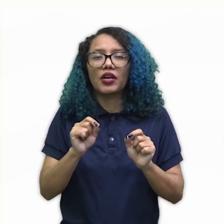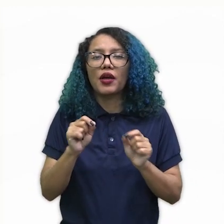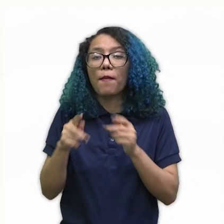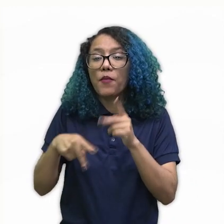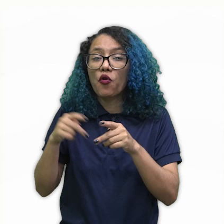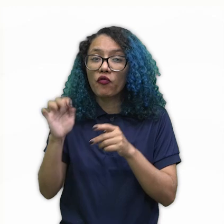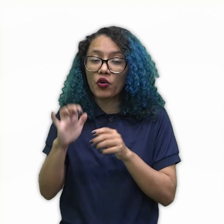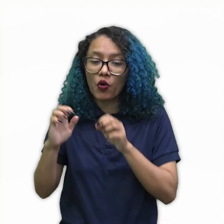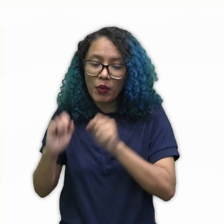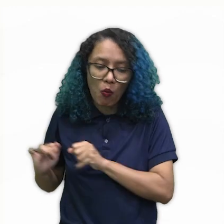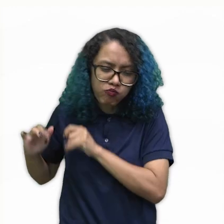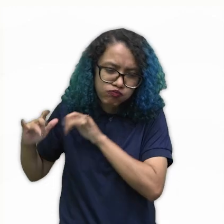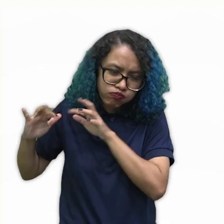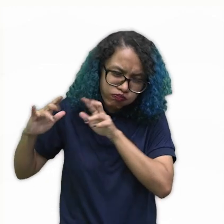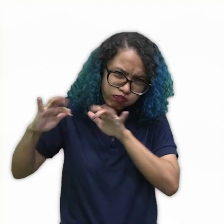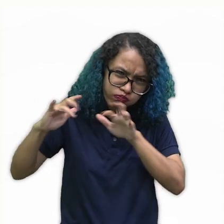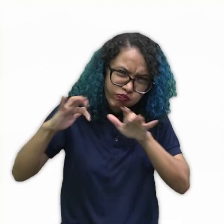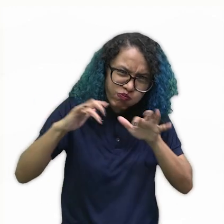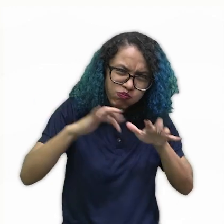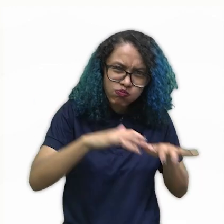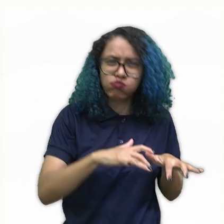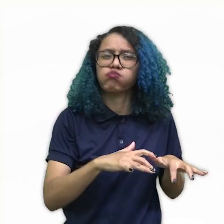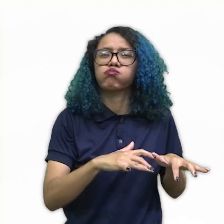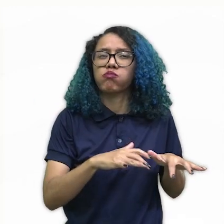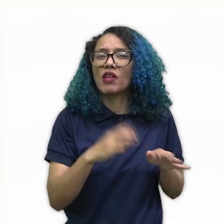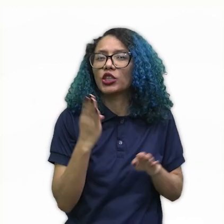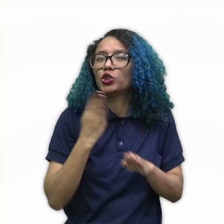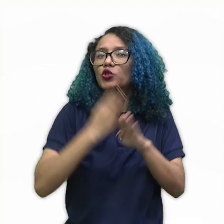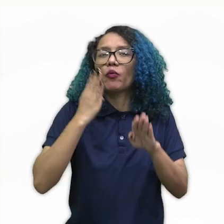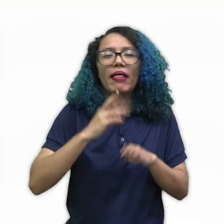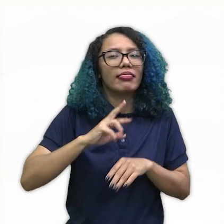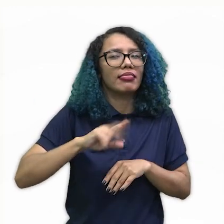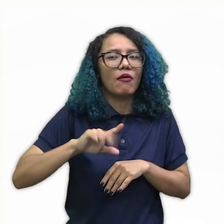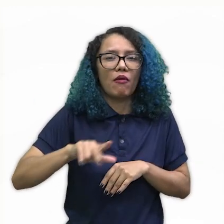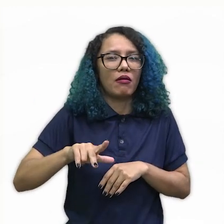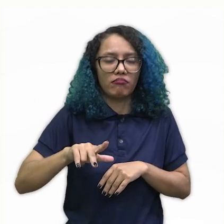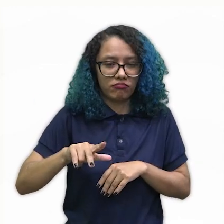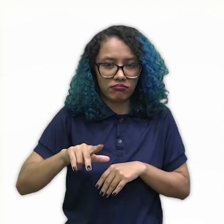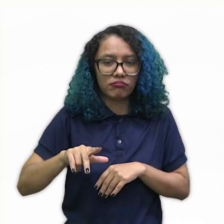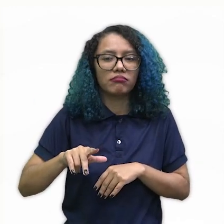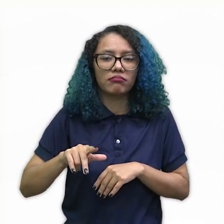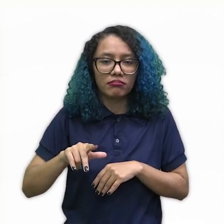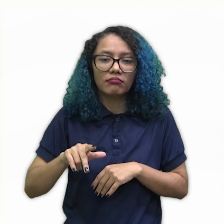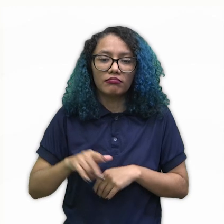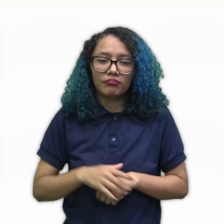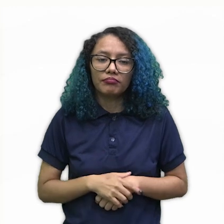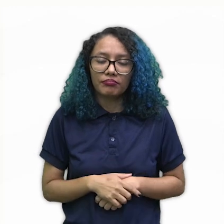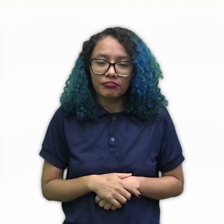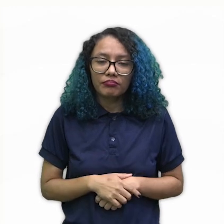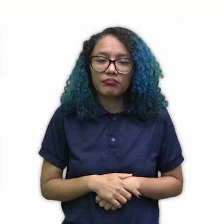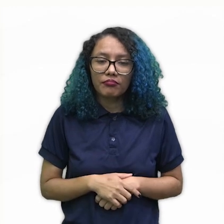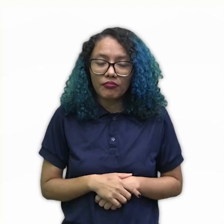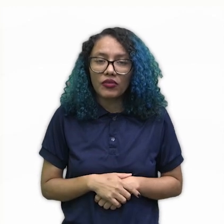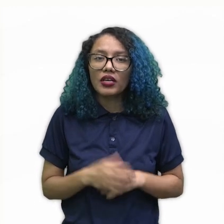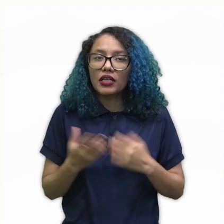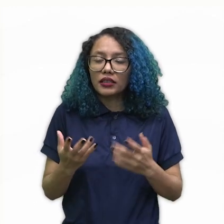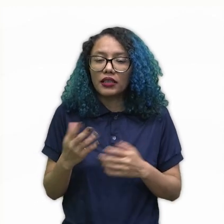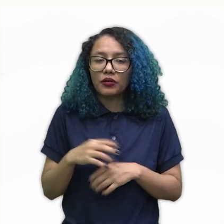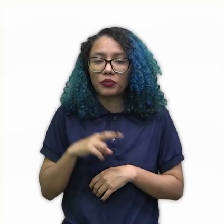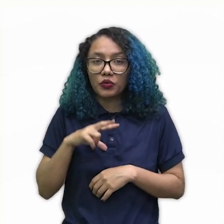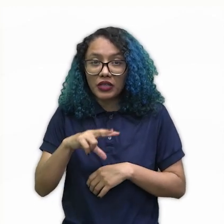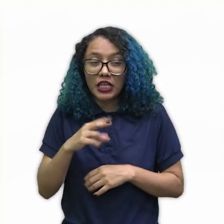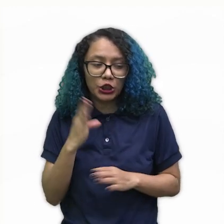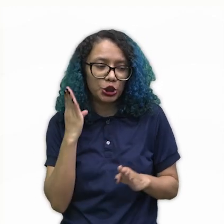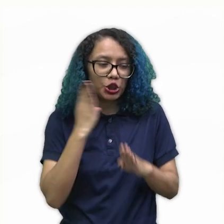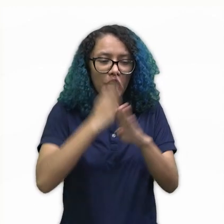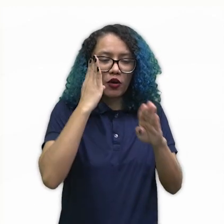europeus, porque os europeus, de uma forma geral, na figura dos portugueses, eles não descobriram esse